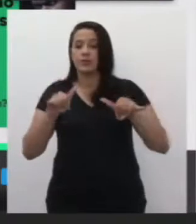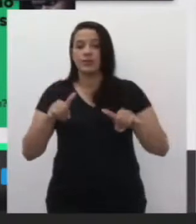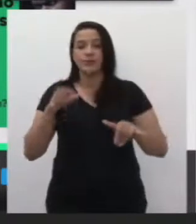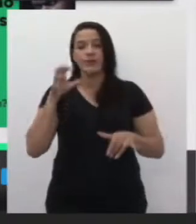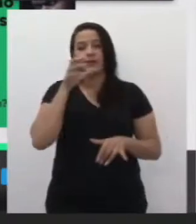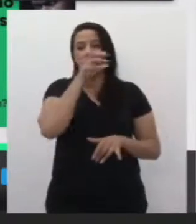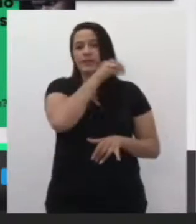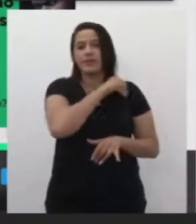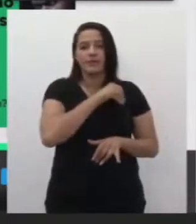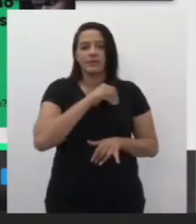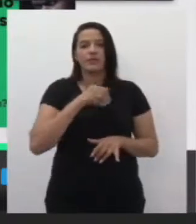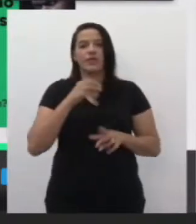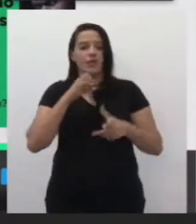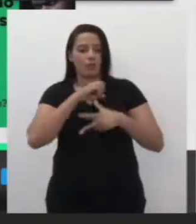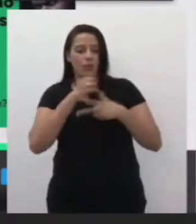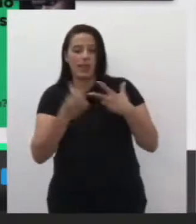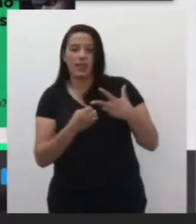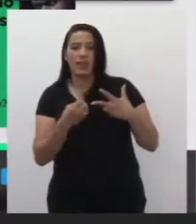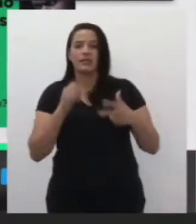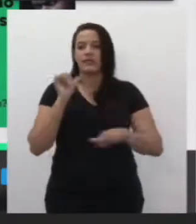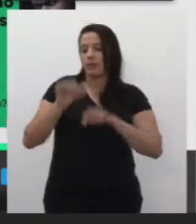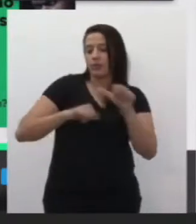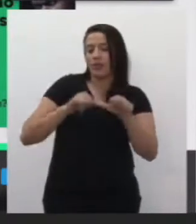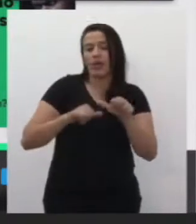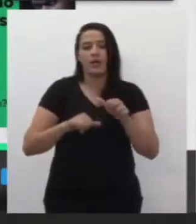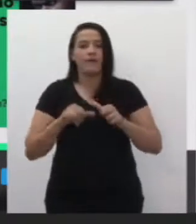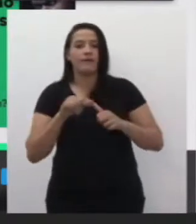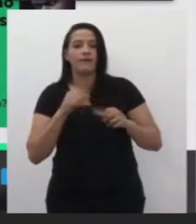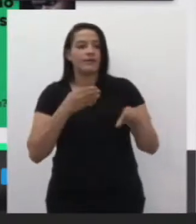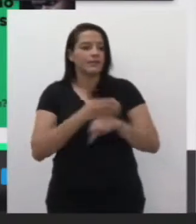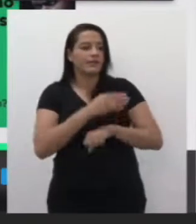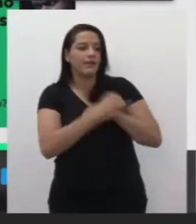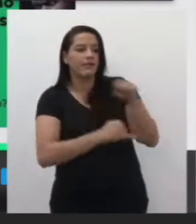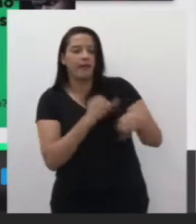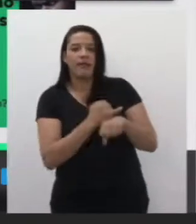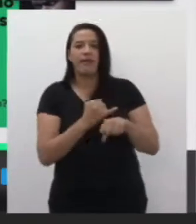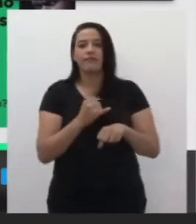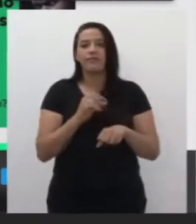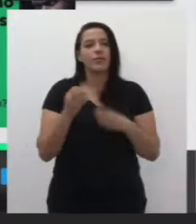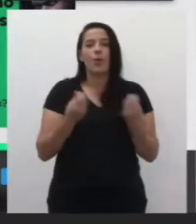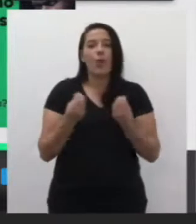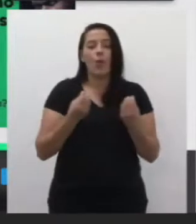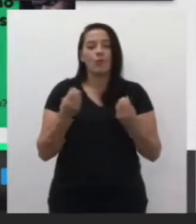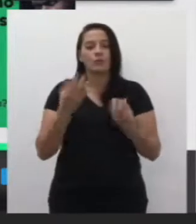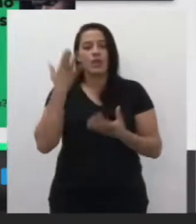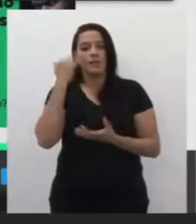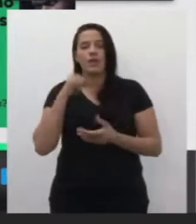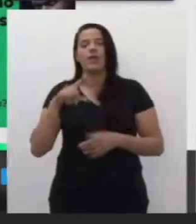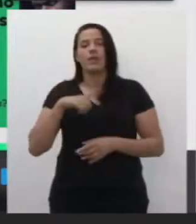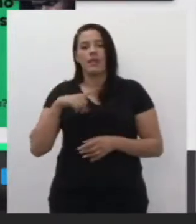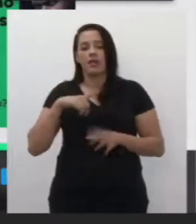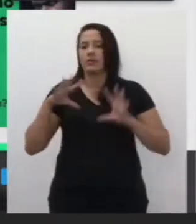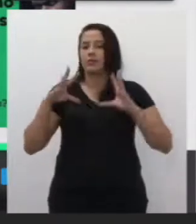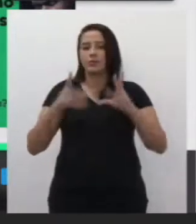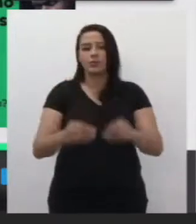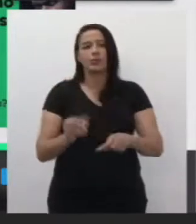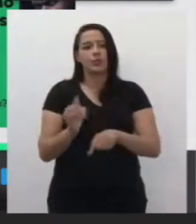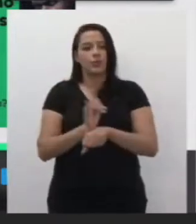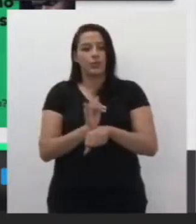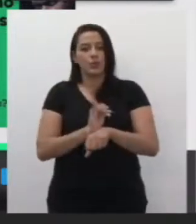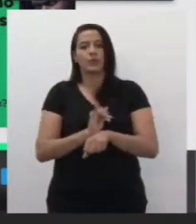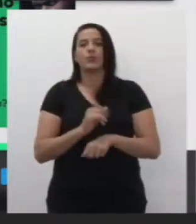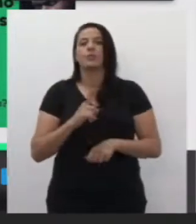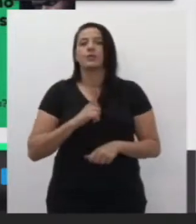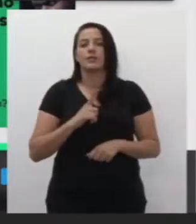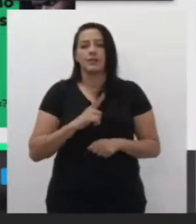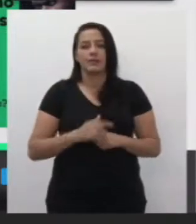Enem vai mudar a data, vai mudar, vai ser digital, vai ser online. Isso tudo tem no nosso YouTube, que também, quando você sabe que tem aquele aluno que